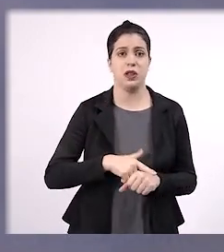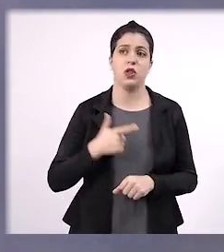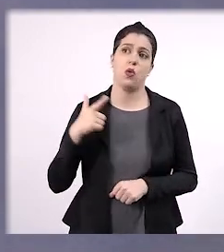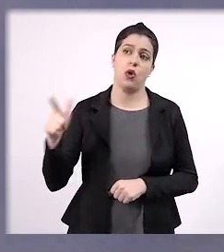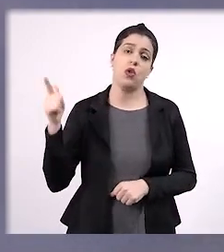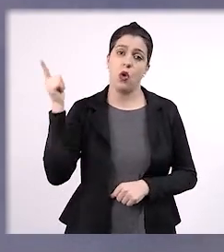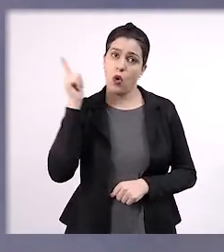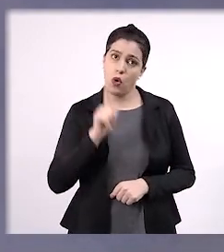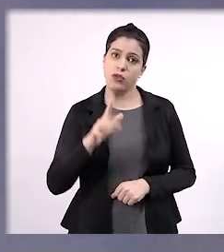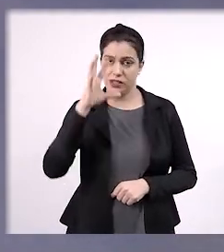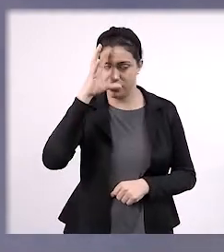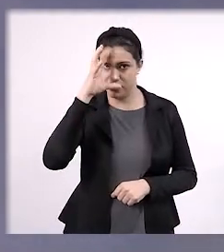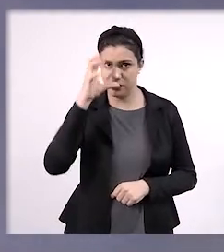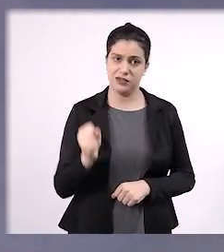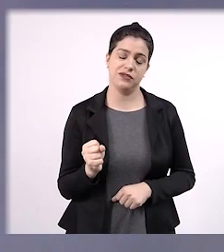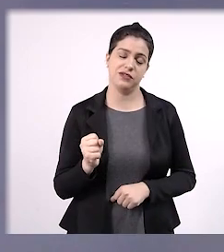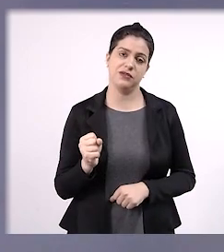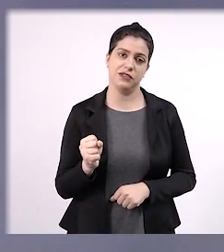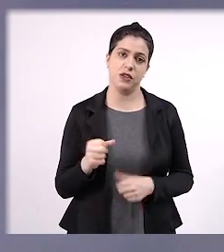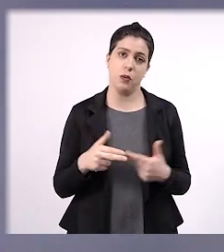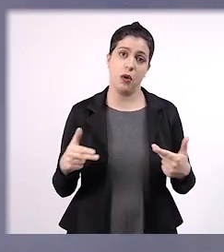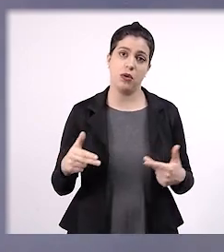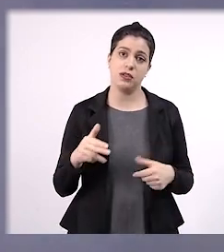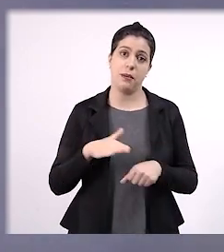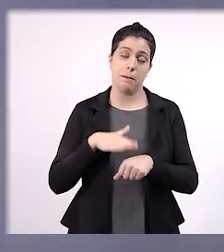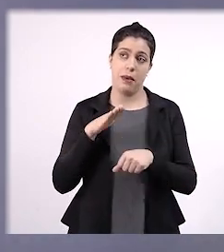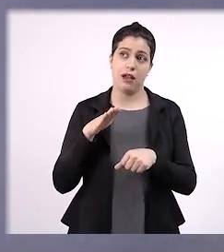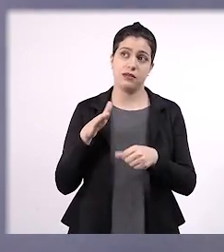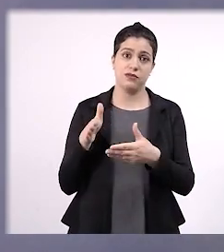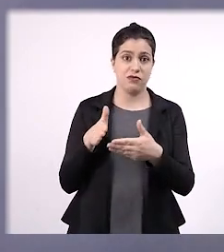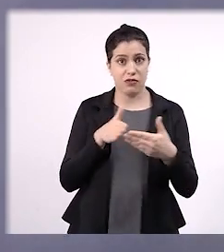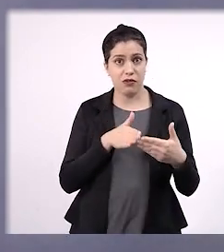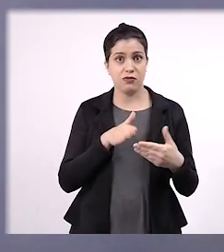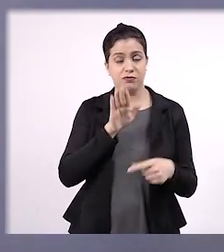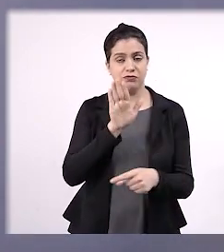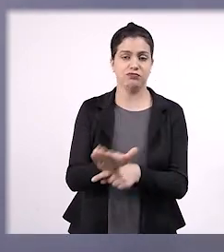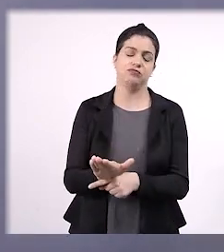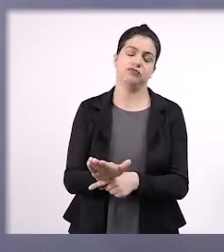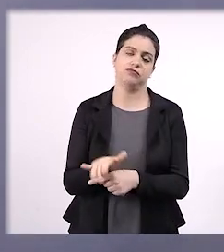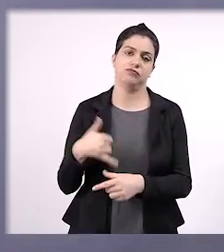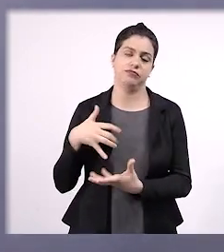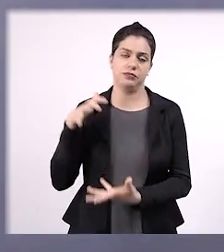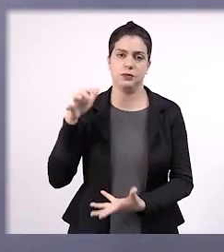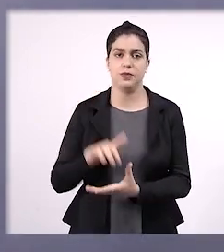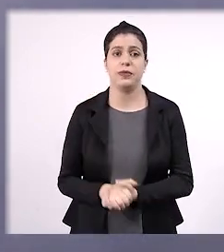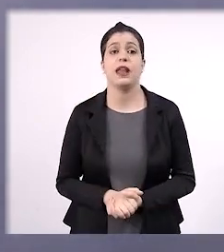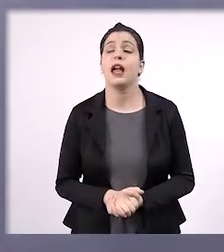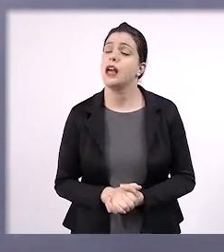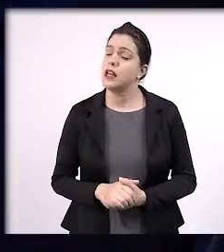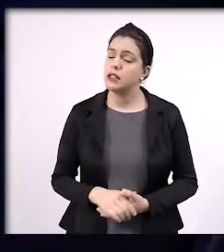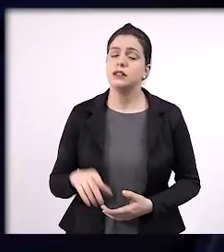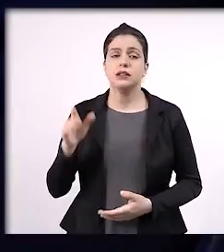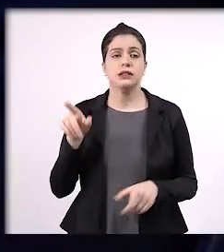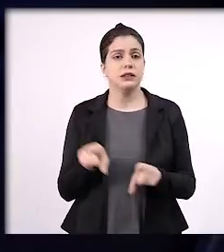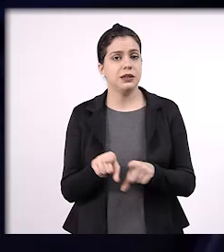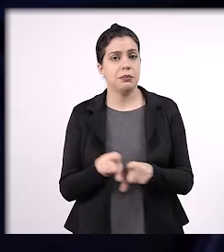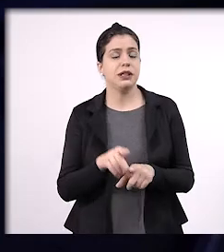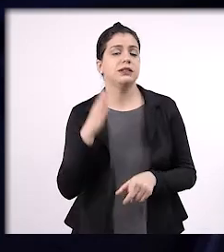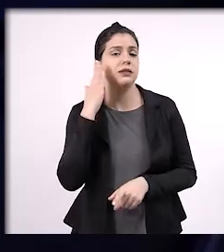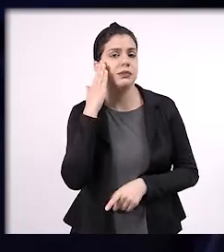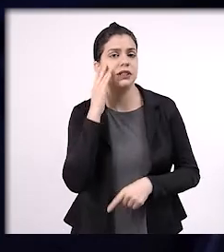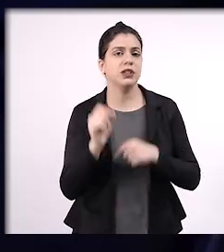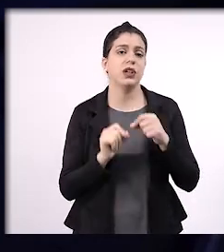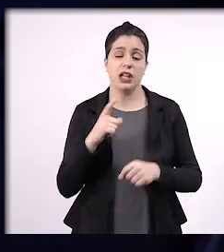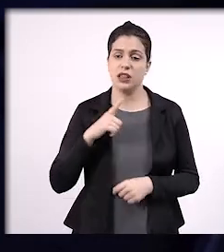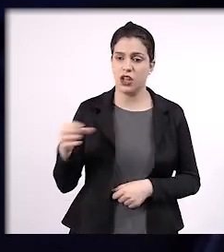para de repente, num próximo momento, conseguir uma decisão judicial mais favorável. E eu fiquei sabendo